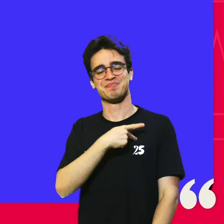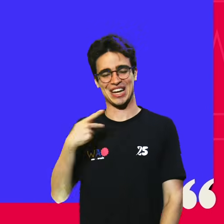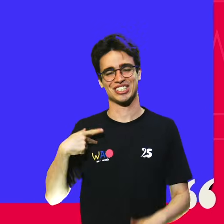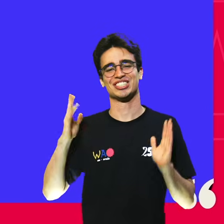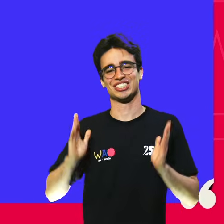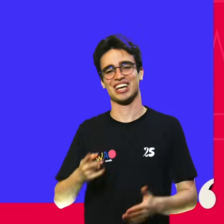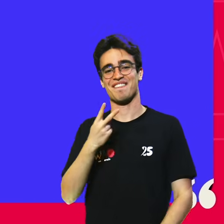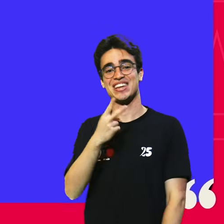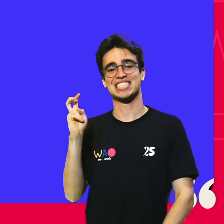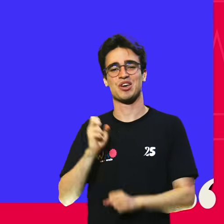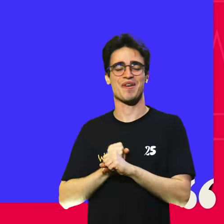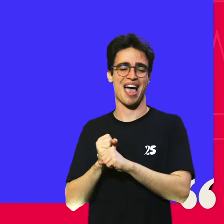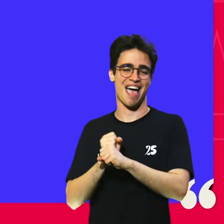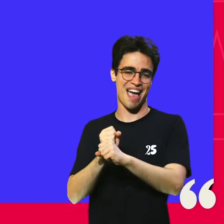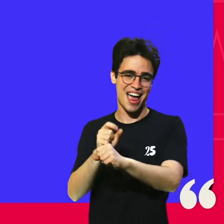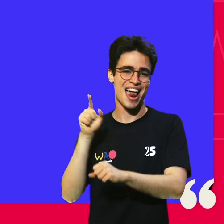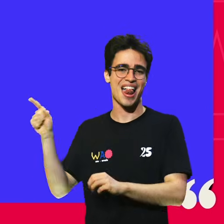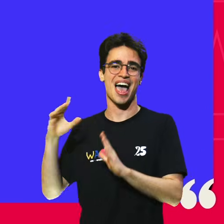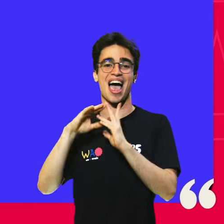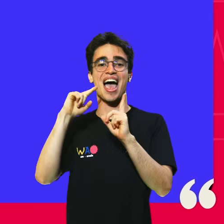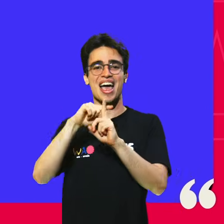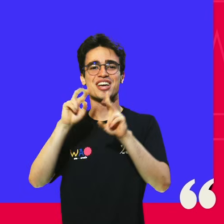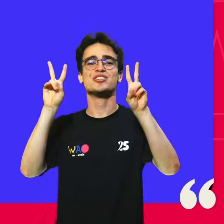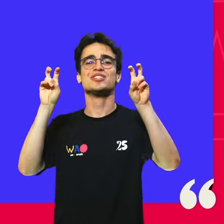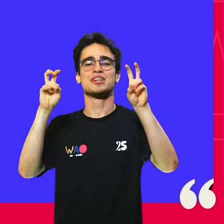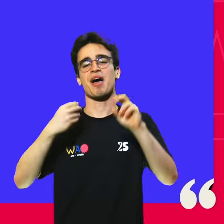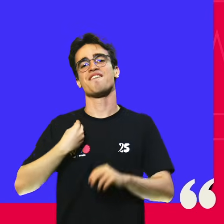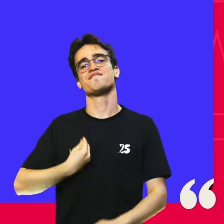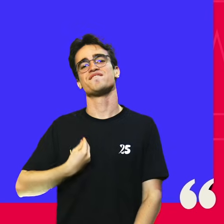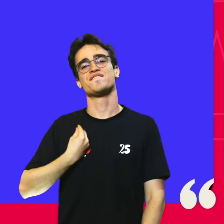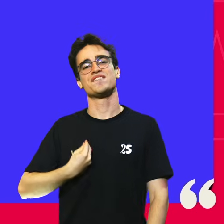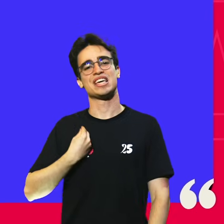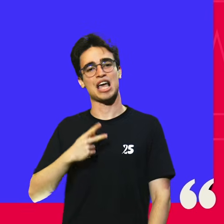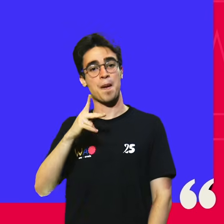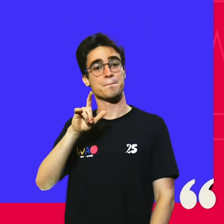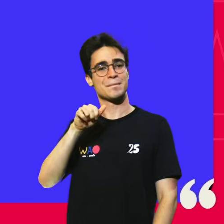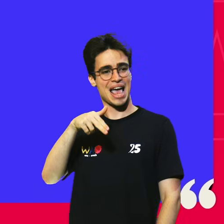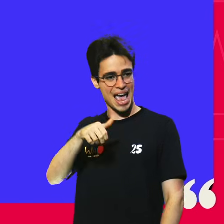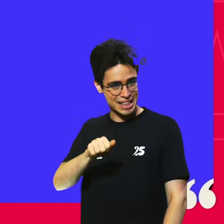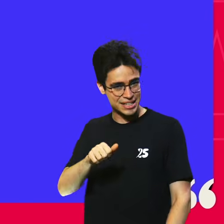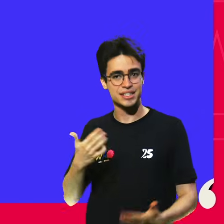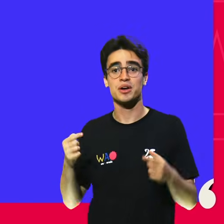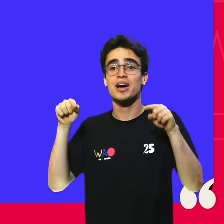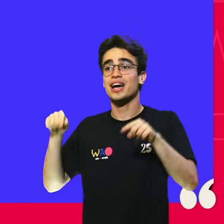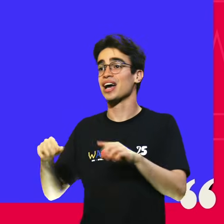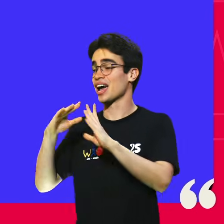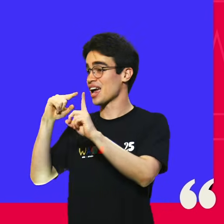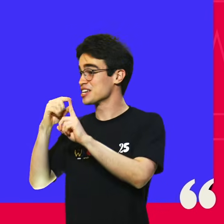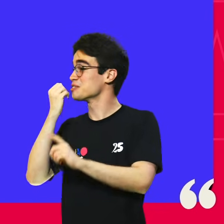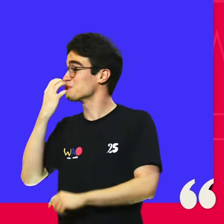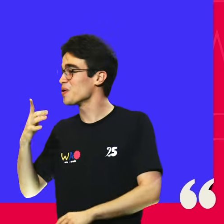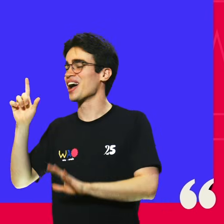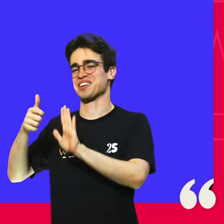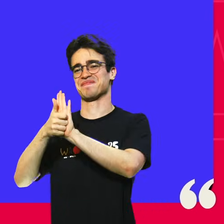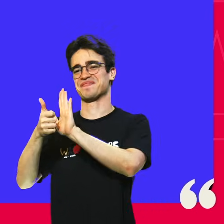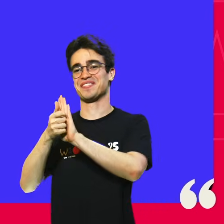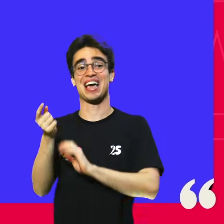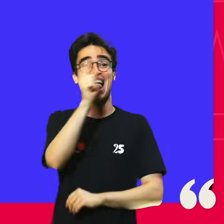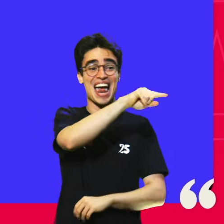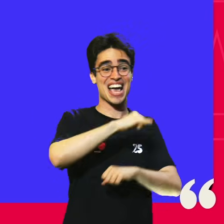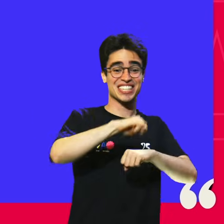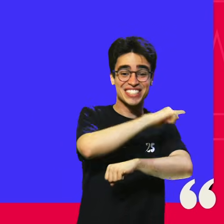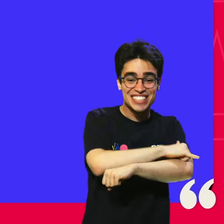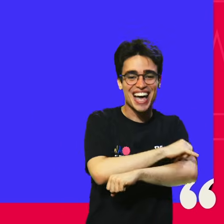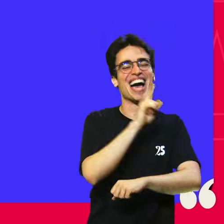25 anos a linda igreja Vida Plena de São José dos Pinhais. Então, se tem uma boa igreja em Curitiba, é a PIB. Se tem uma boa igreja em São José,